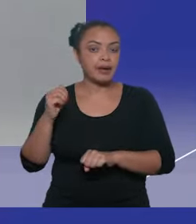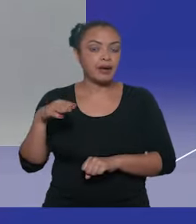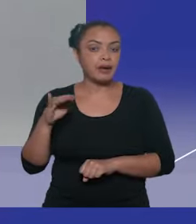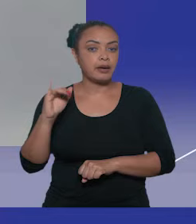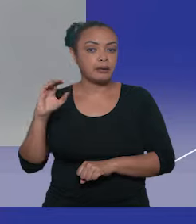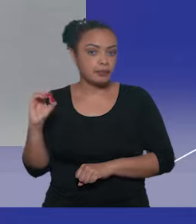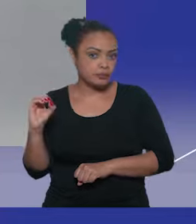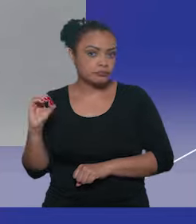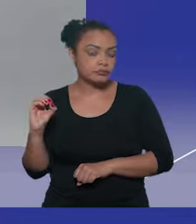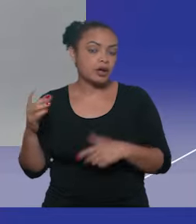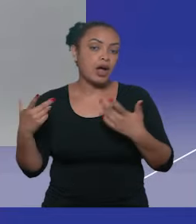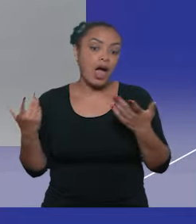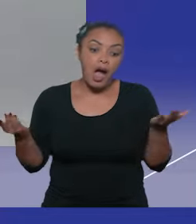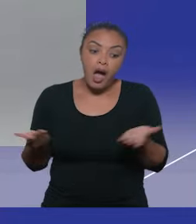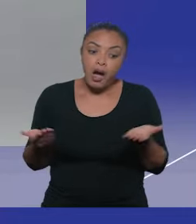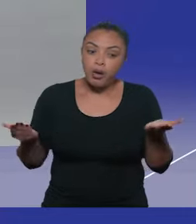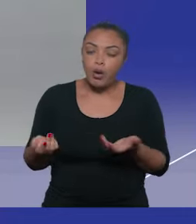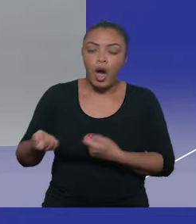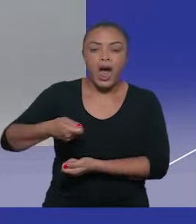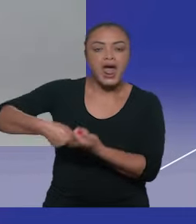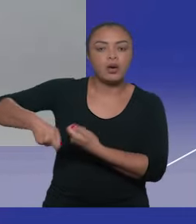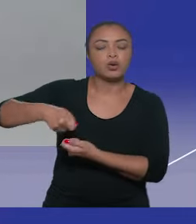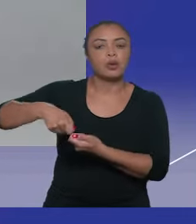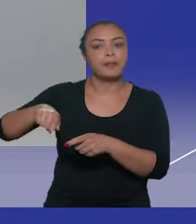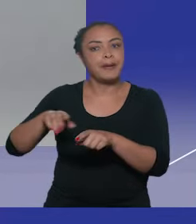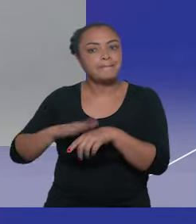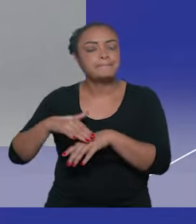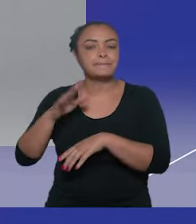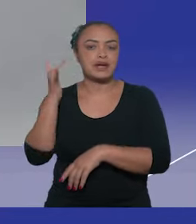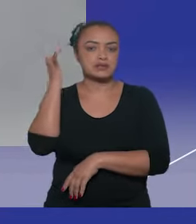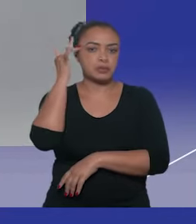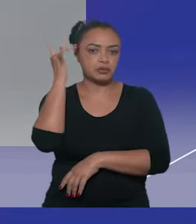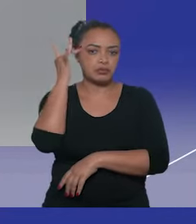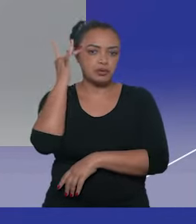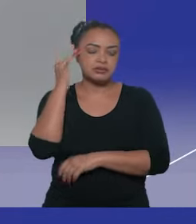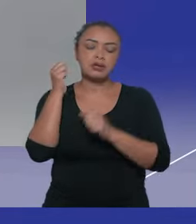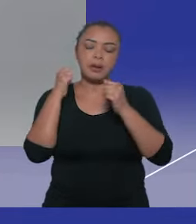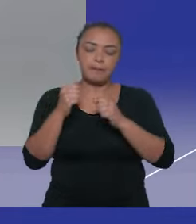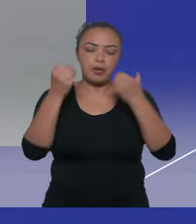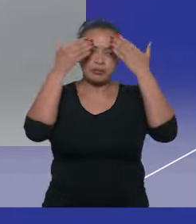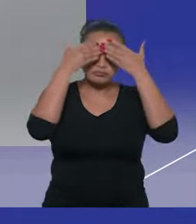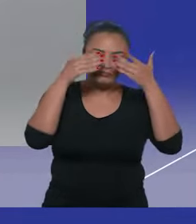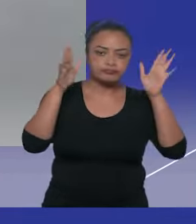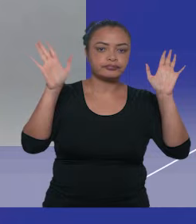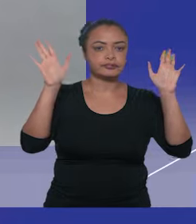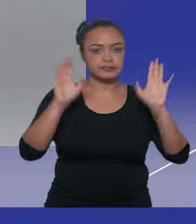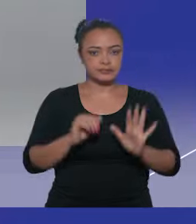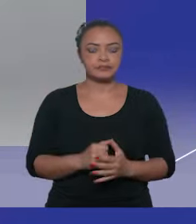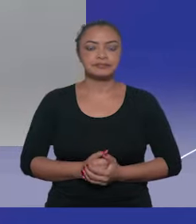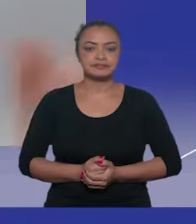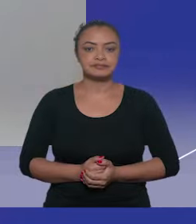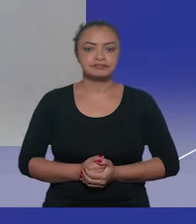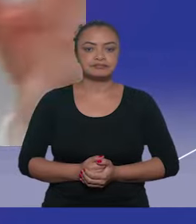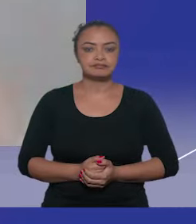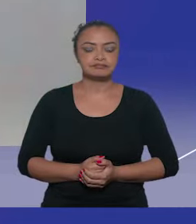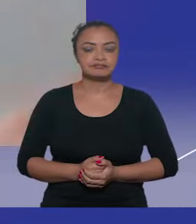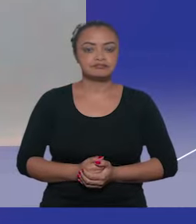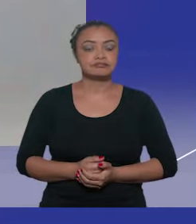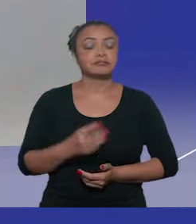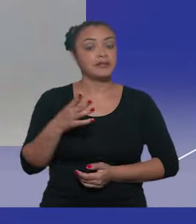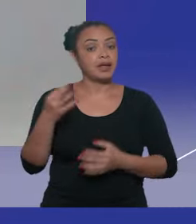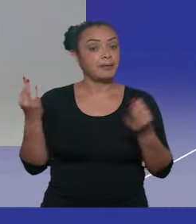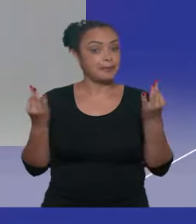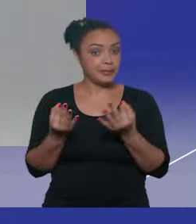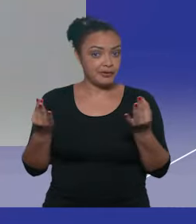amadurecendo o sistema de câmbio, o sistema de metas de inflação, mas a gente está com uma economia muito mais amadurecida. Então, realmente é hora do investidor